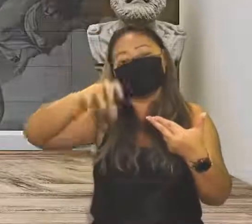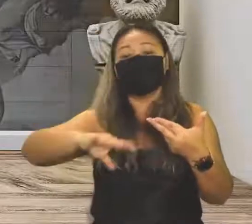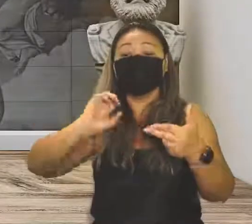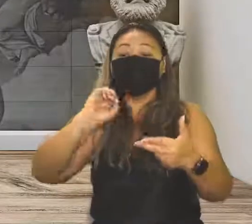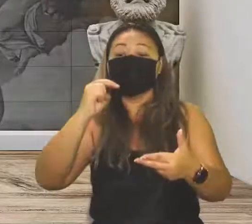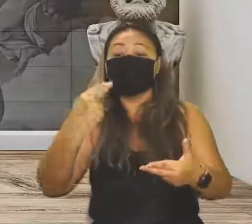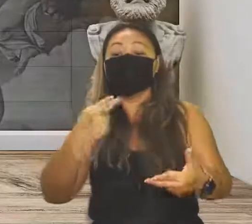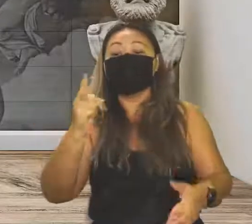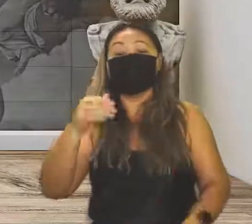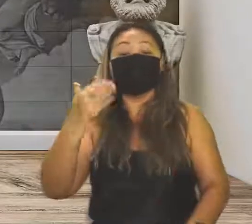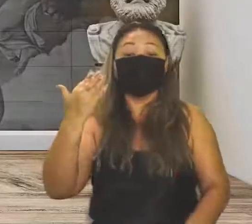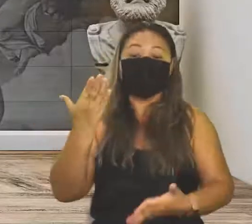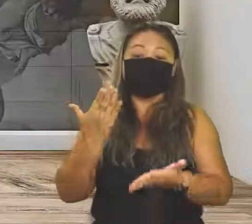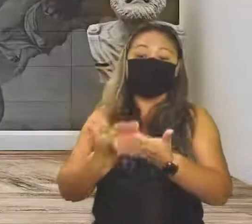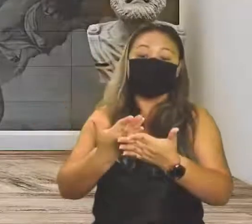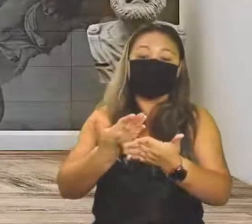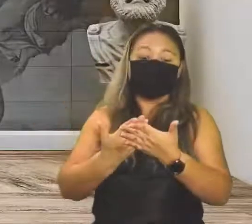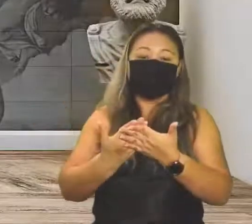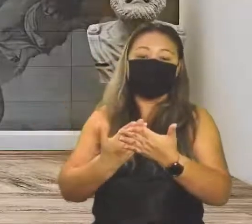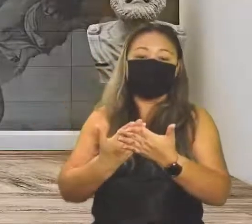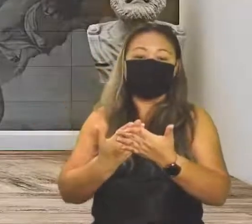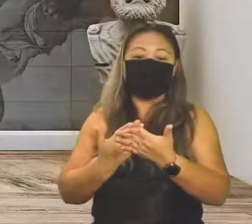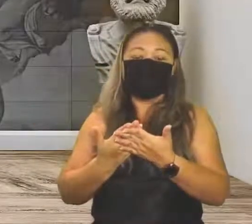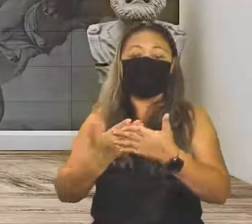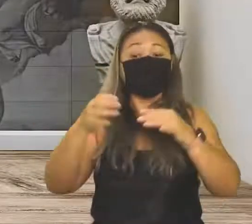Ou, como já vimos em aulas anteriores,